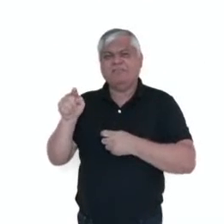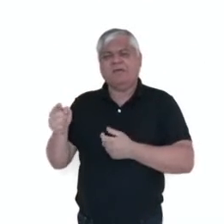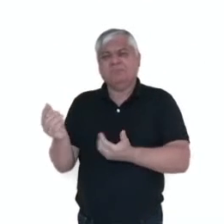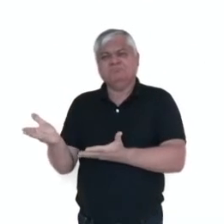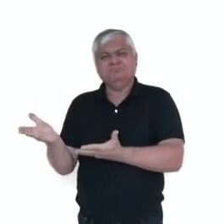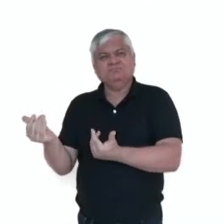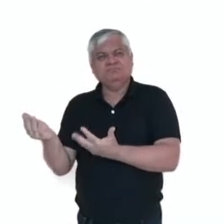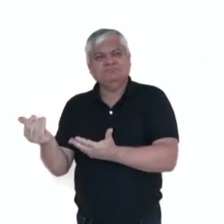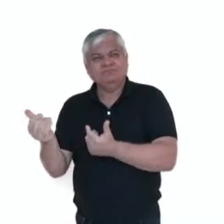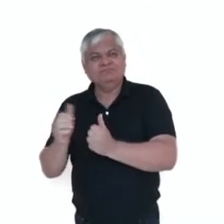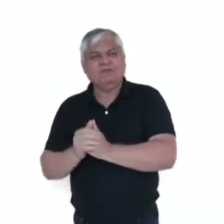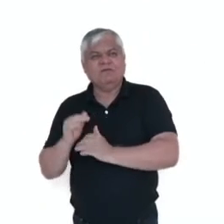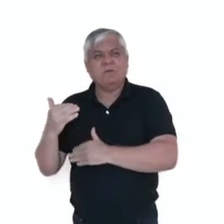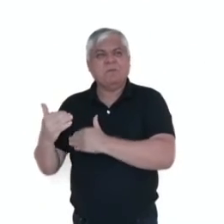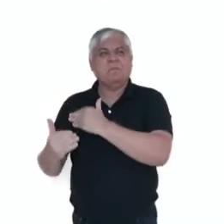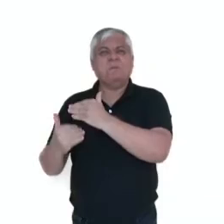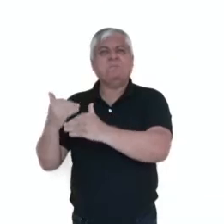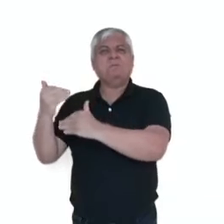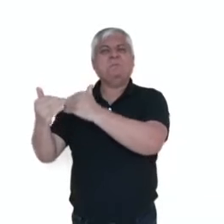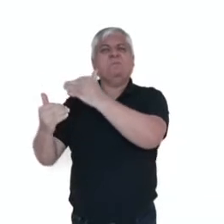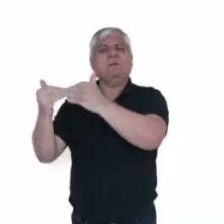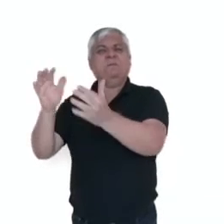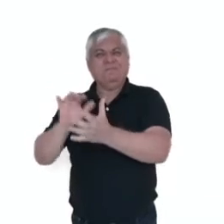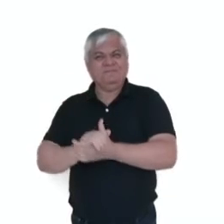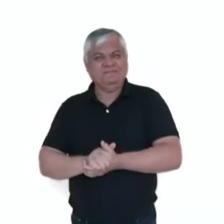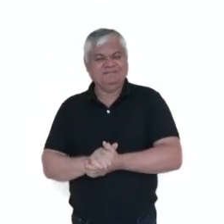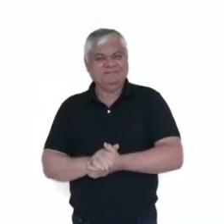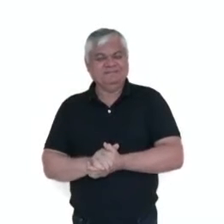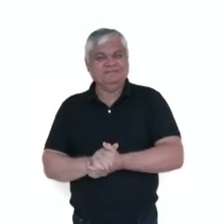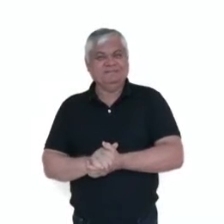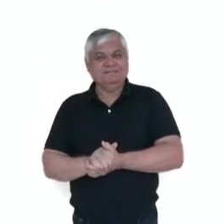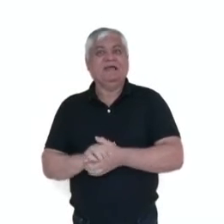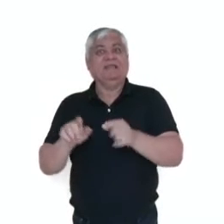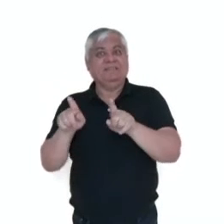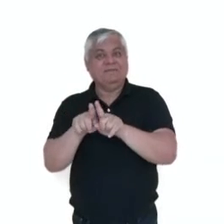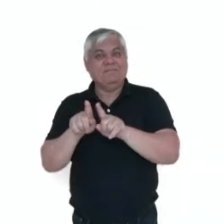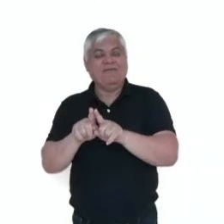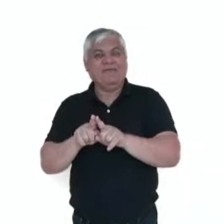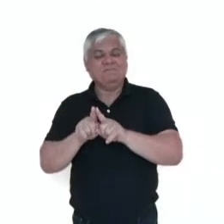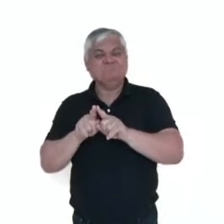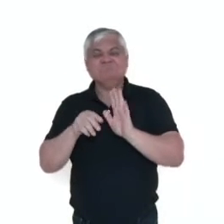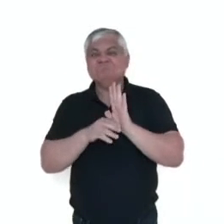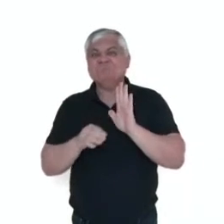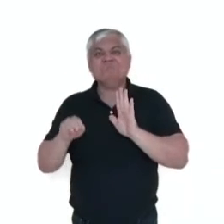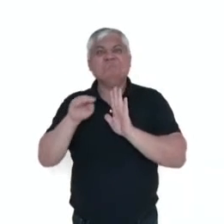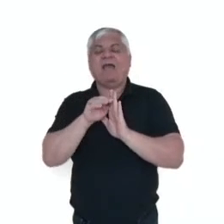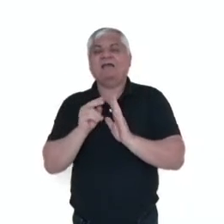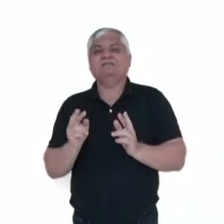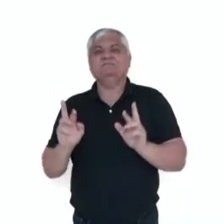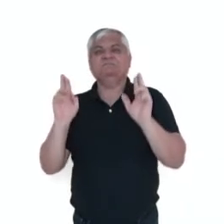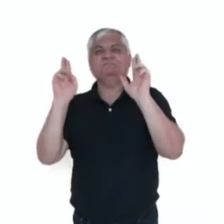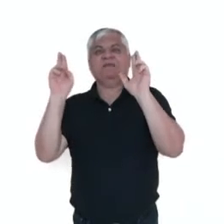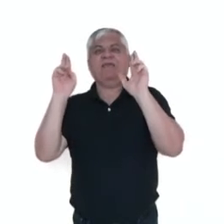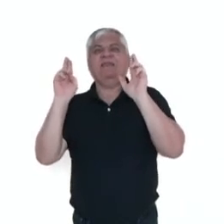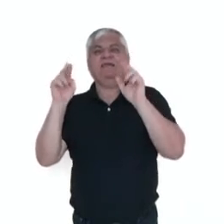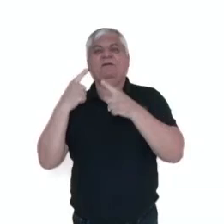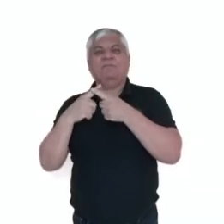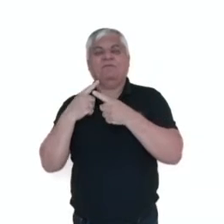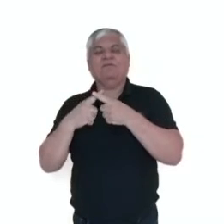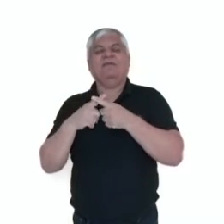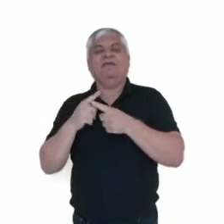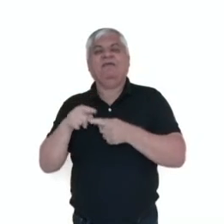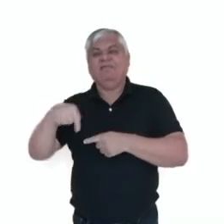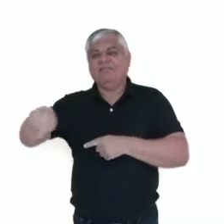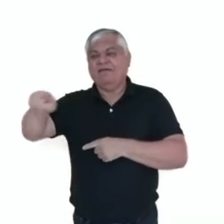ambiental crescendo no país e ainda mais esperançosos quando vemos essa causa florescer